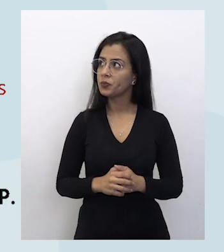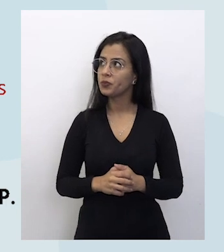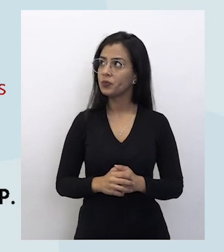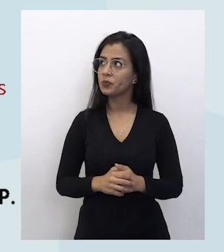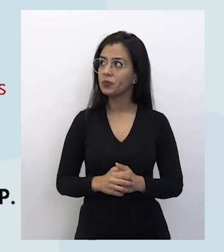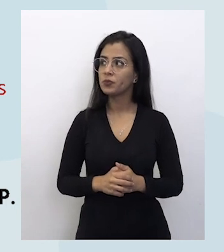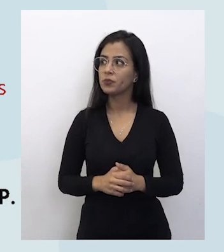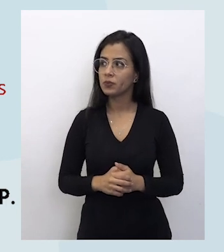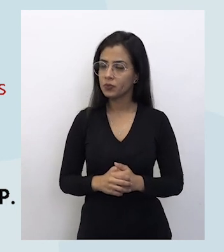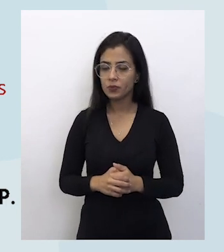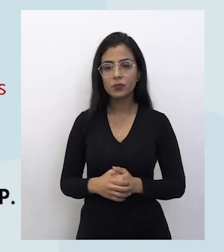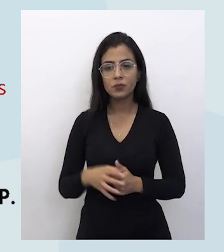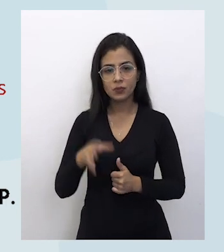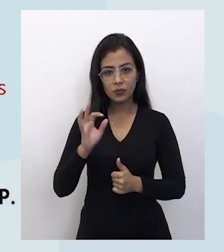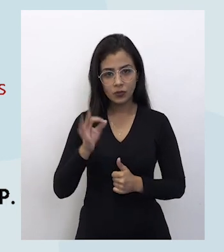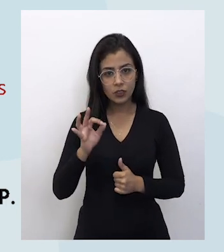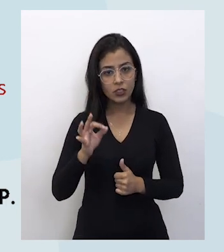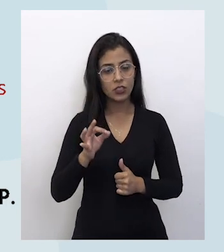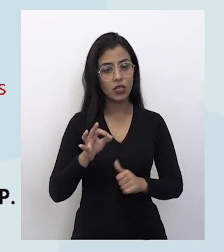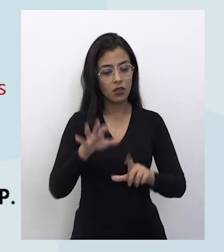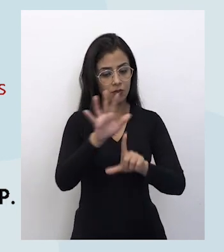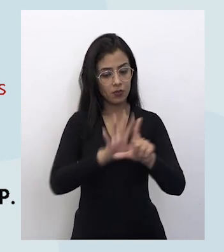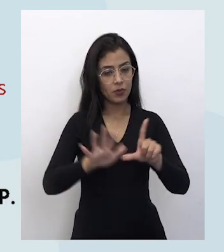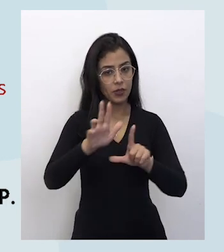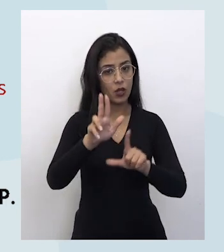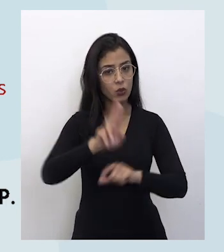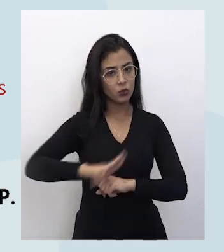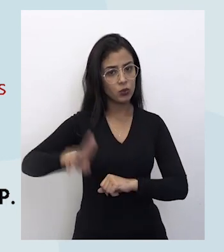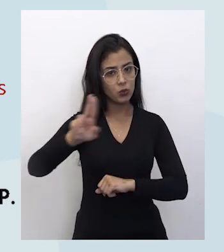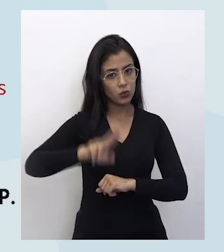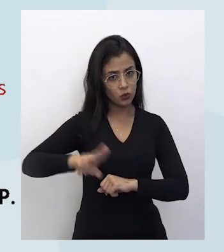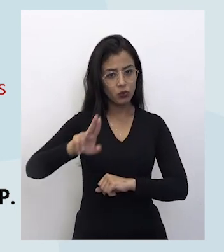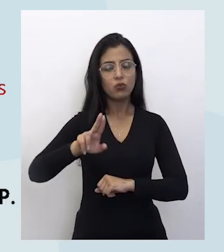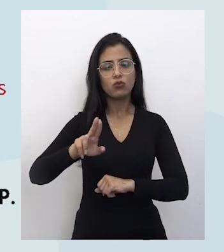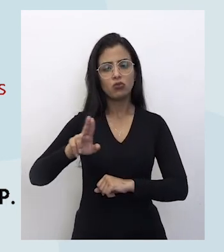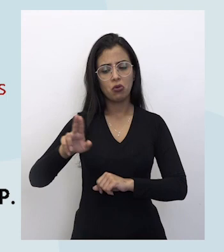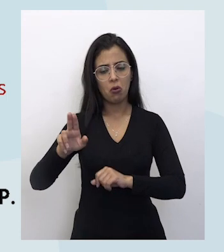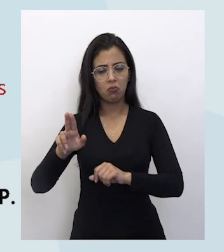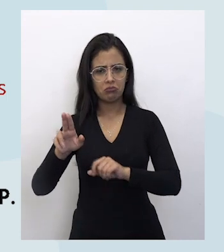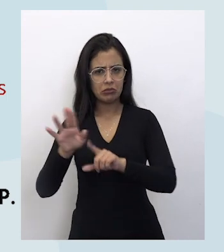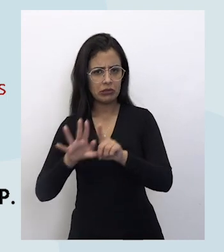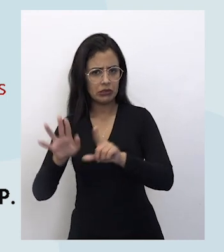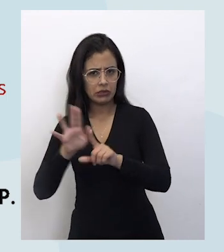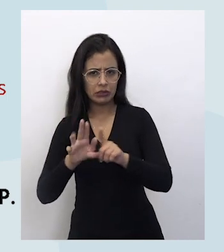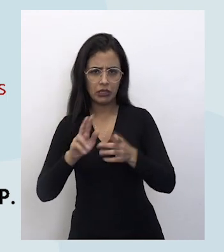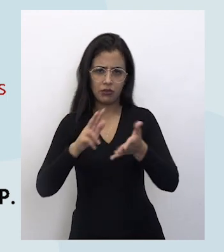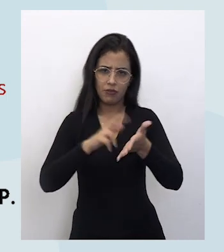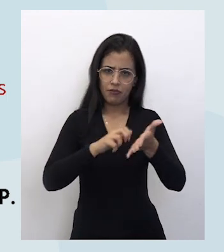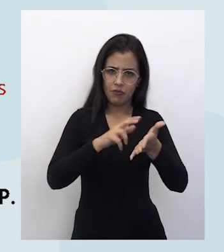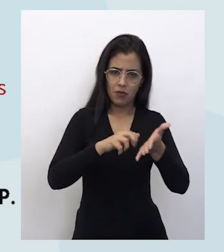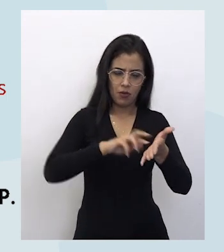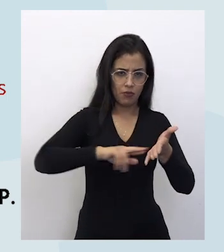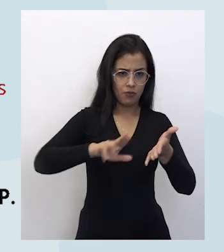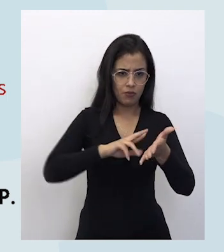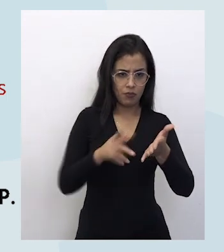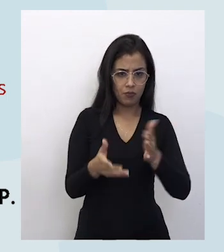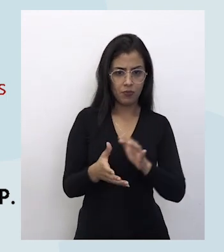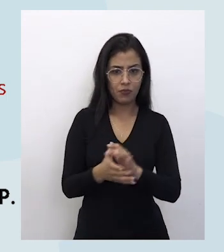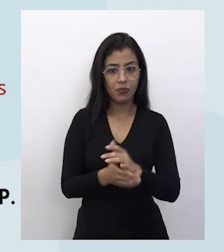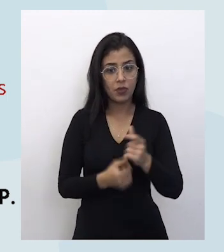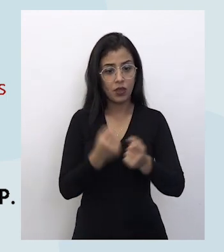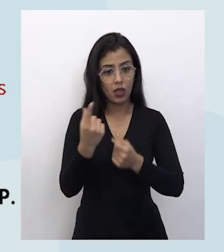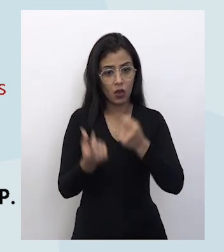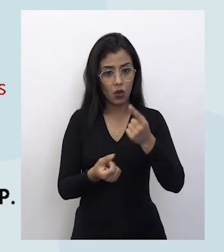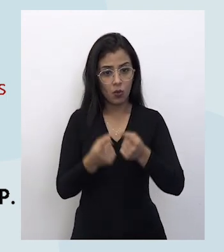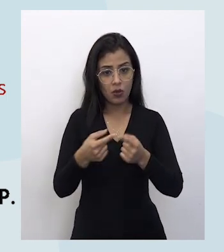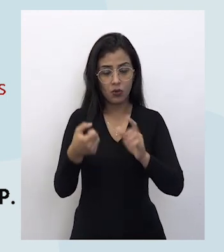o texto ele foi usado, foi empregada a linguagem mista, né, multimodal, tinha linguagem verbal, não verbal, algumas características